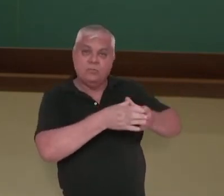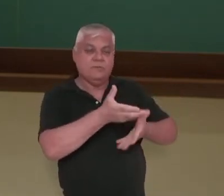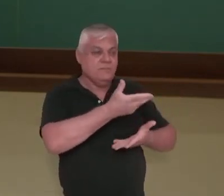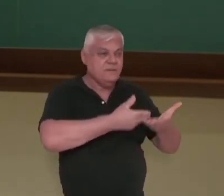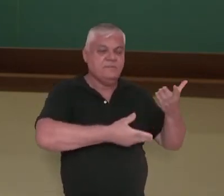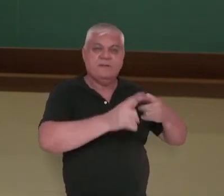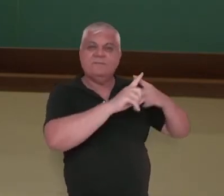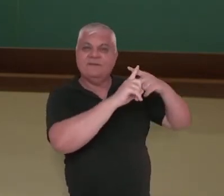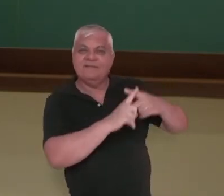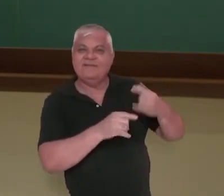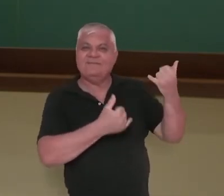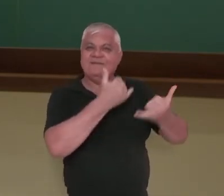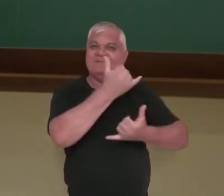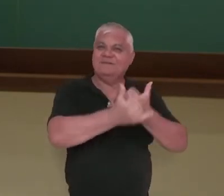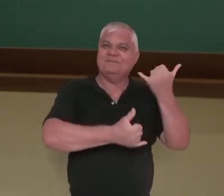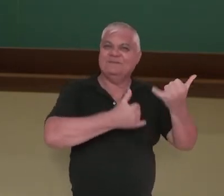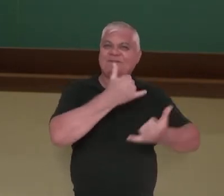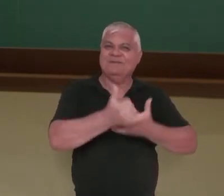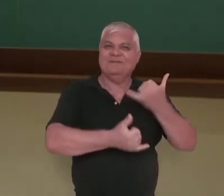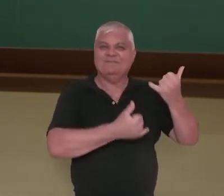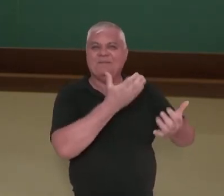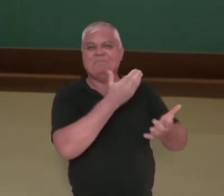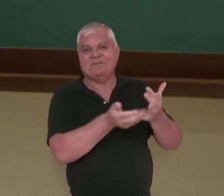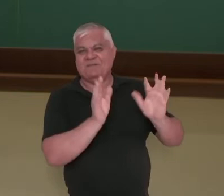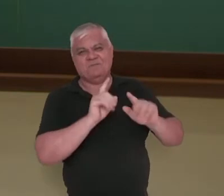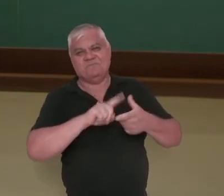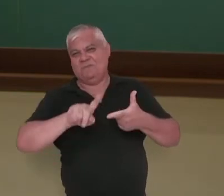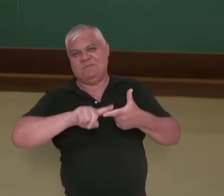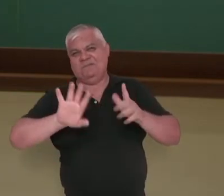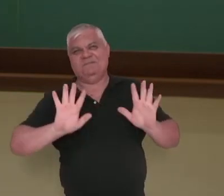disputa, mesmo que em alguma rodada elas tenham perdido.